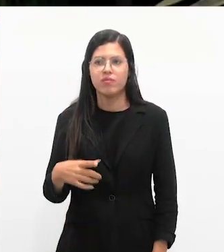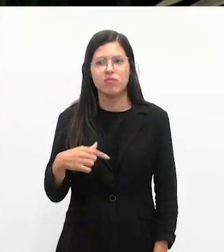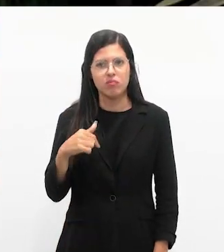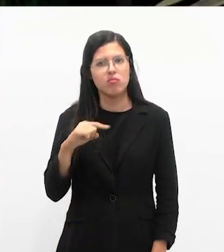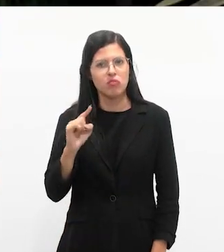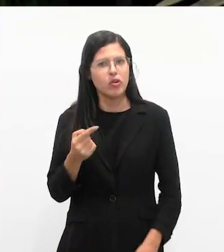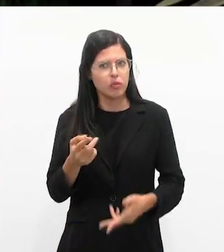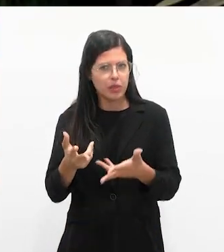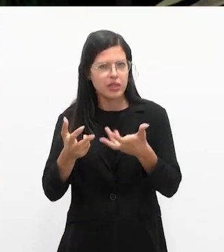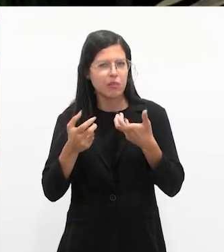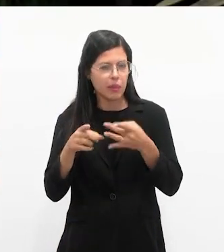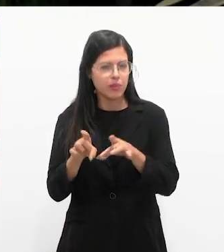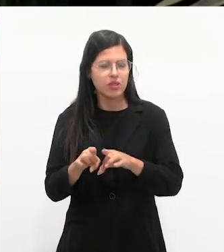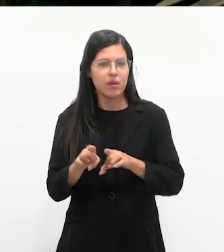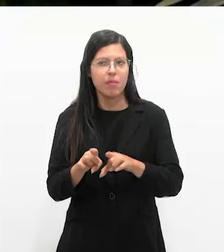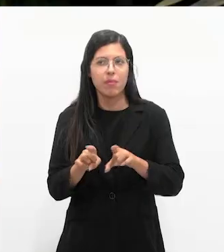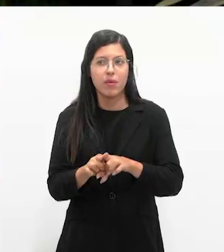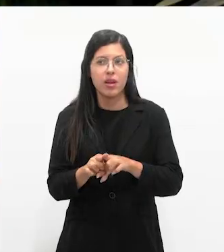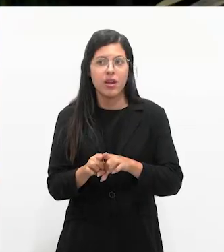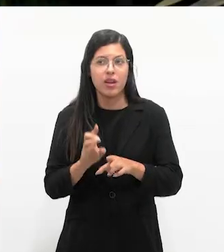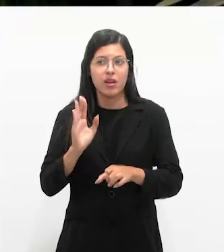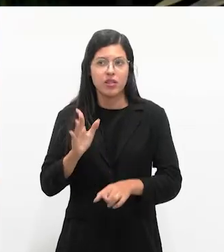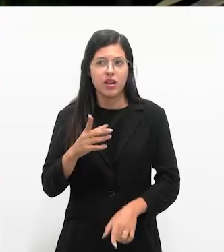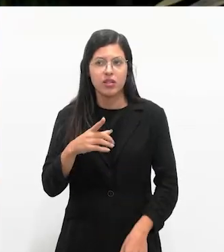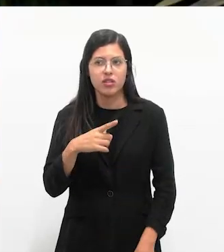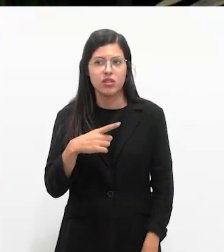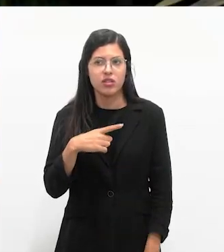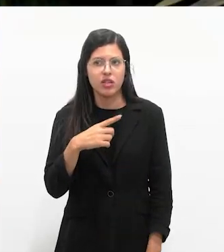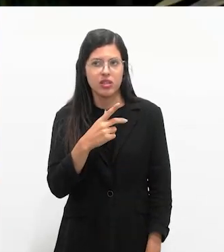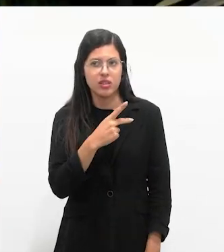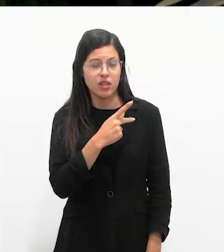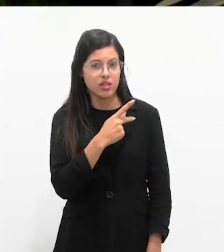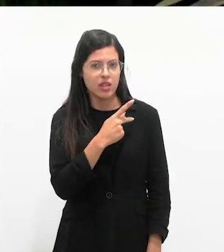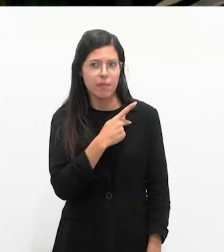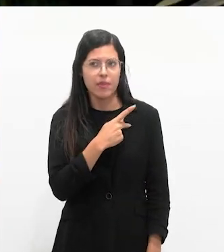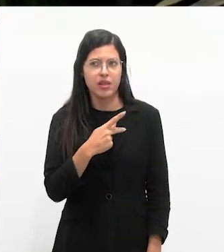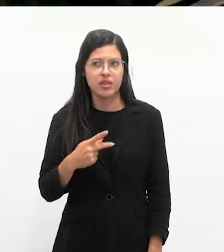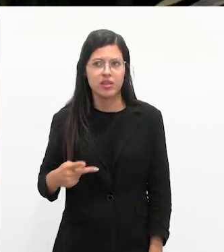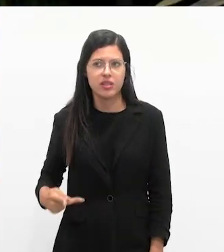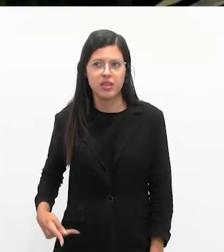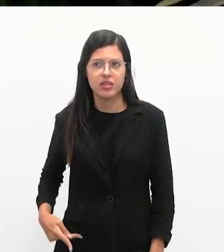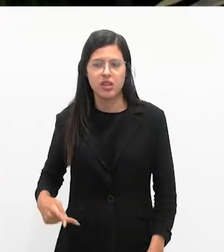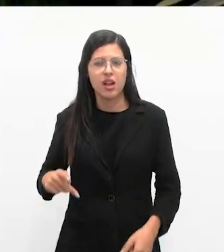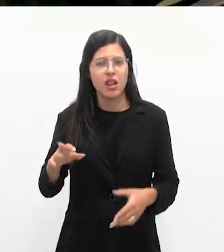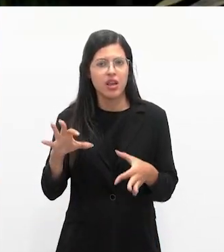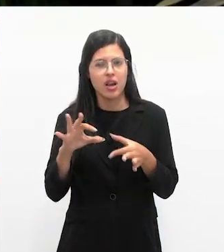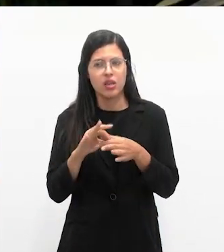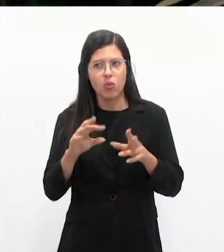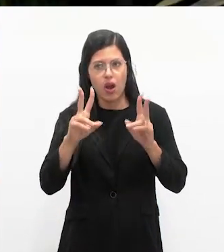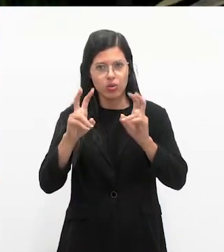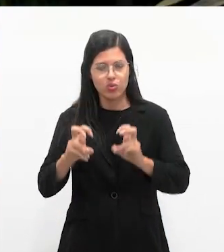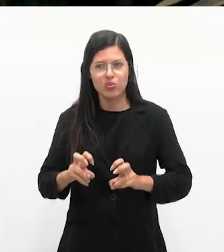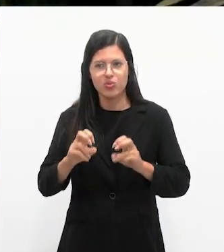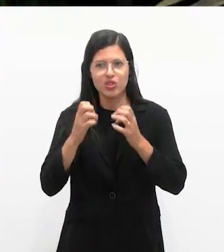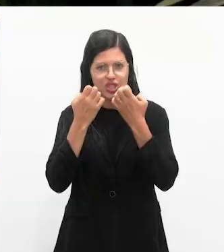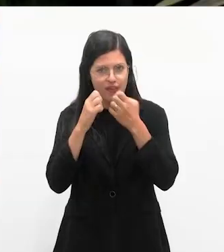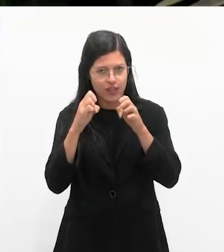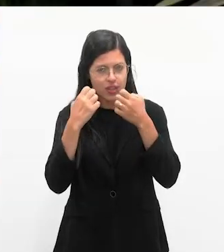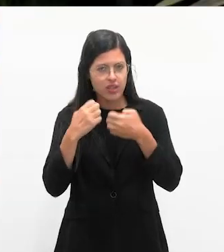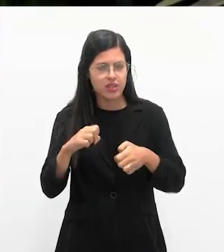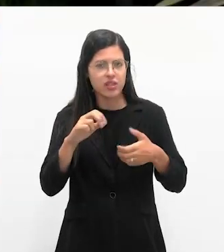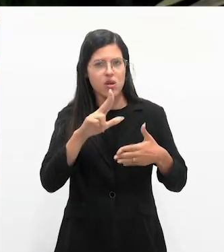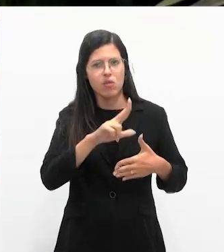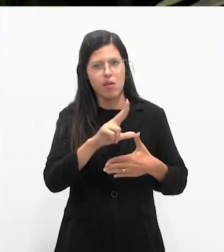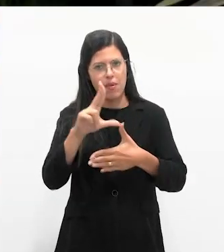essa impressão. Ele, inclusive, já era o presidente desse dicastério que é relacionado aqui ao assunto de evangelização na América Latina,